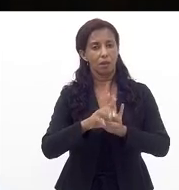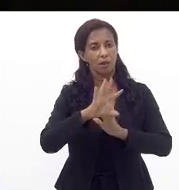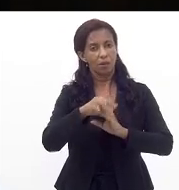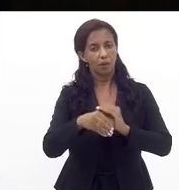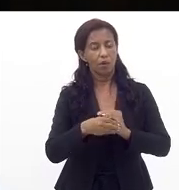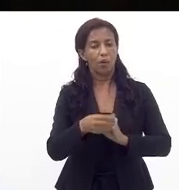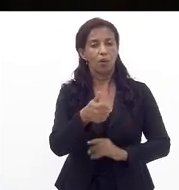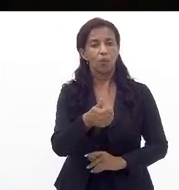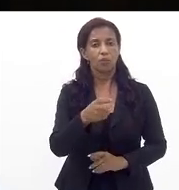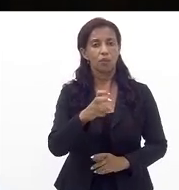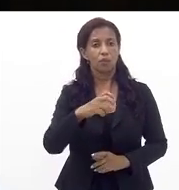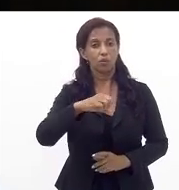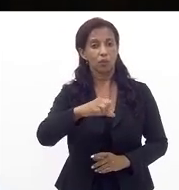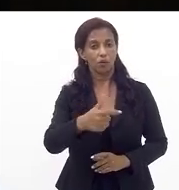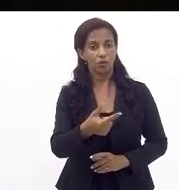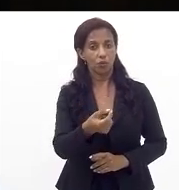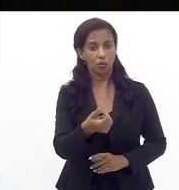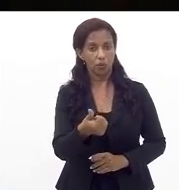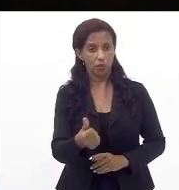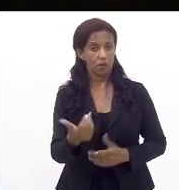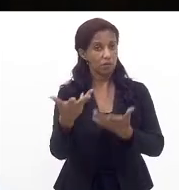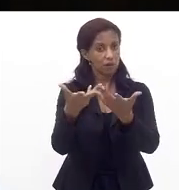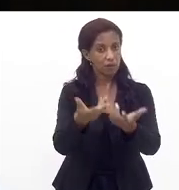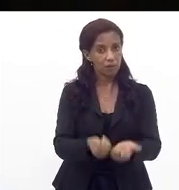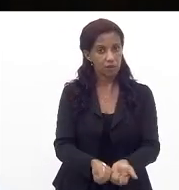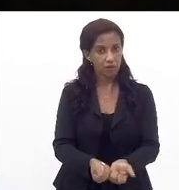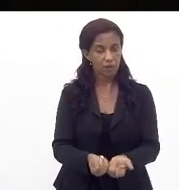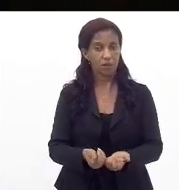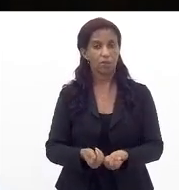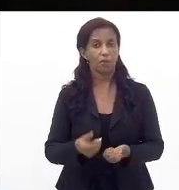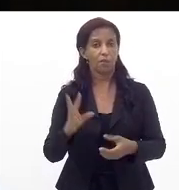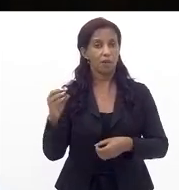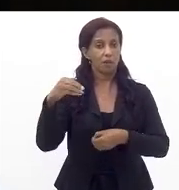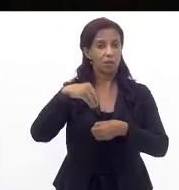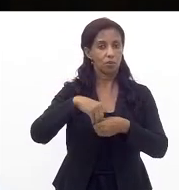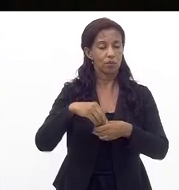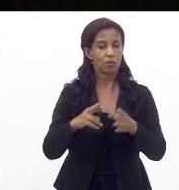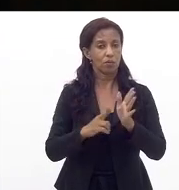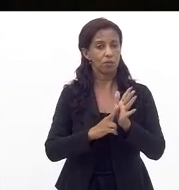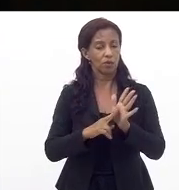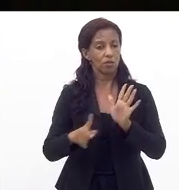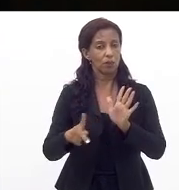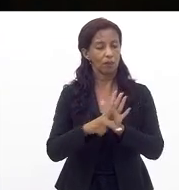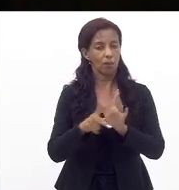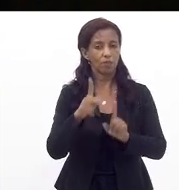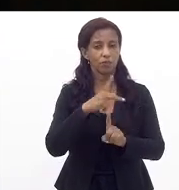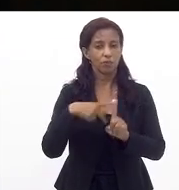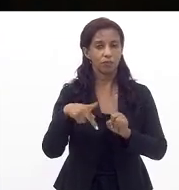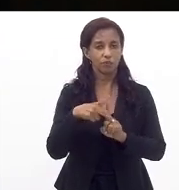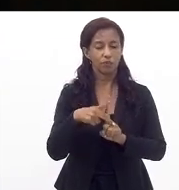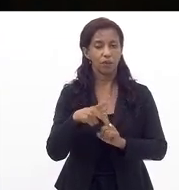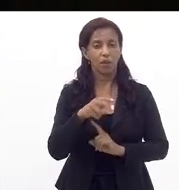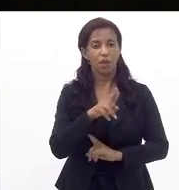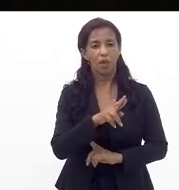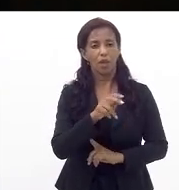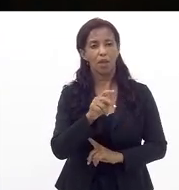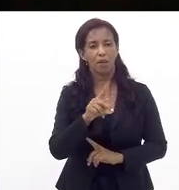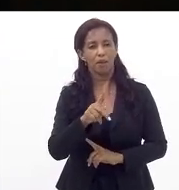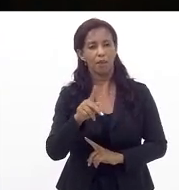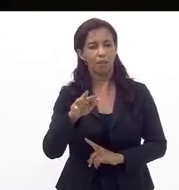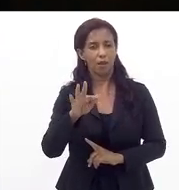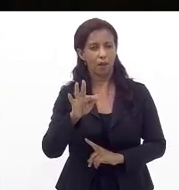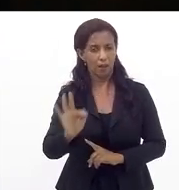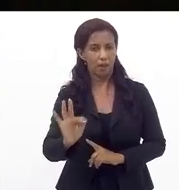complementar 159 2017 será considerado atendido pela inclusão do regime próprio de previdência social rpps do